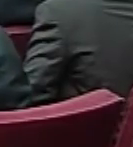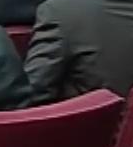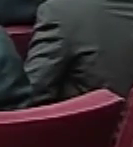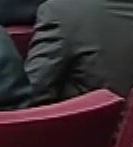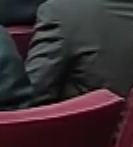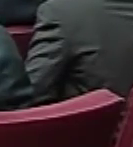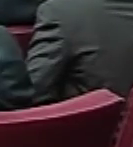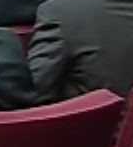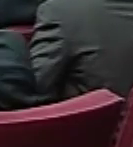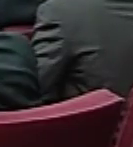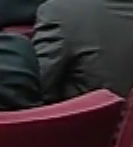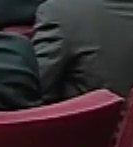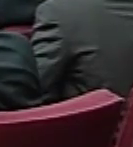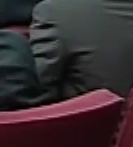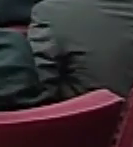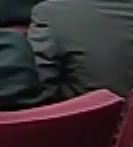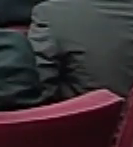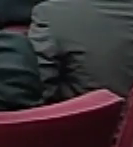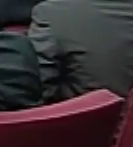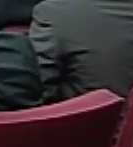Está sentada.